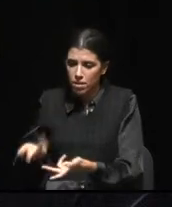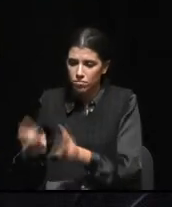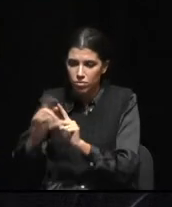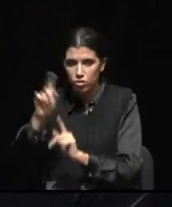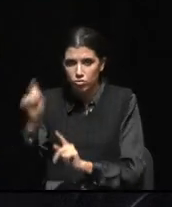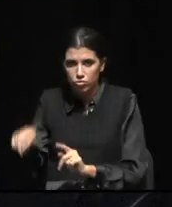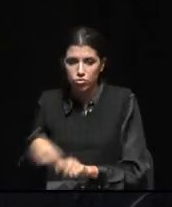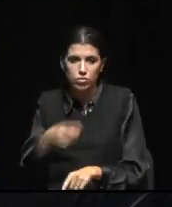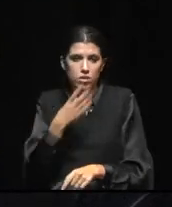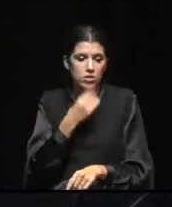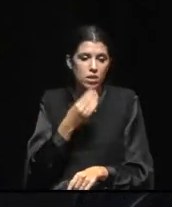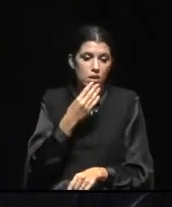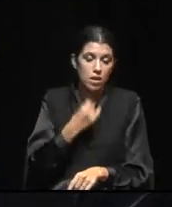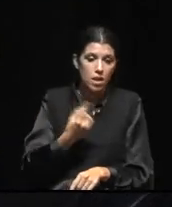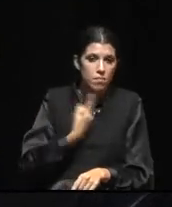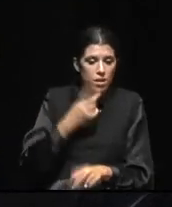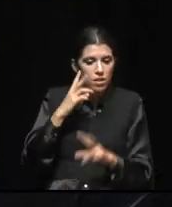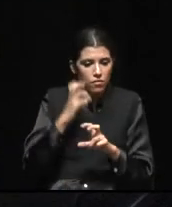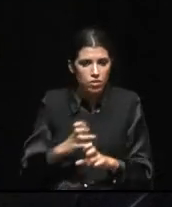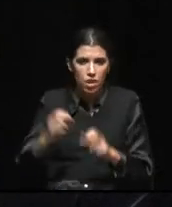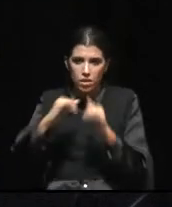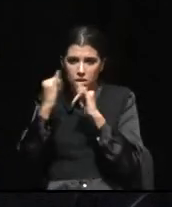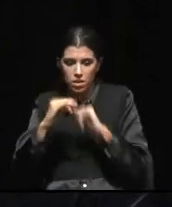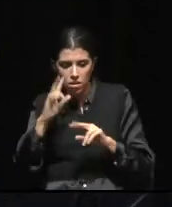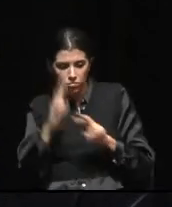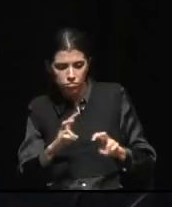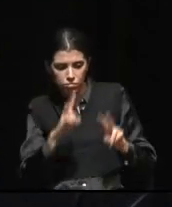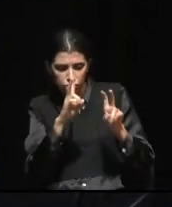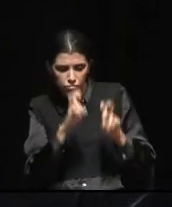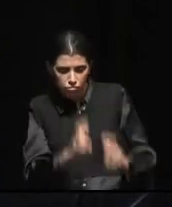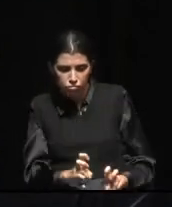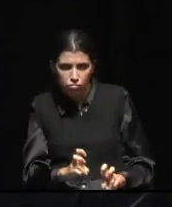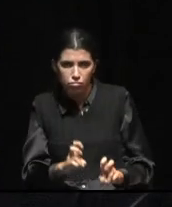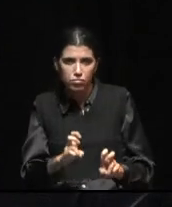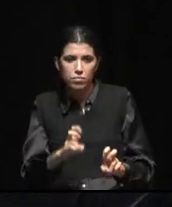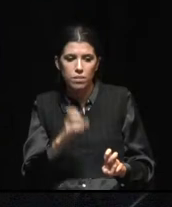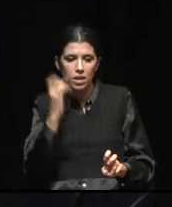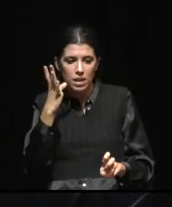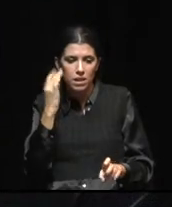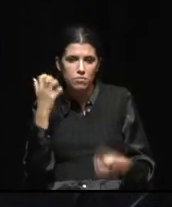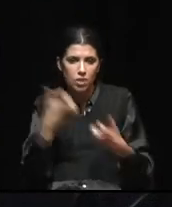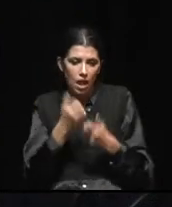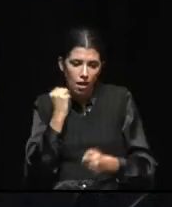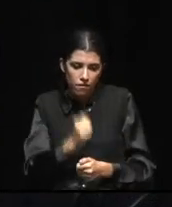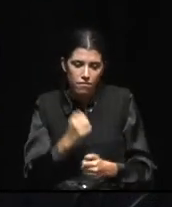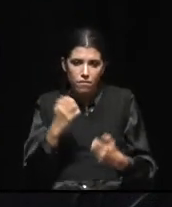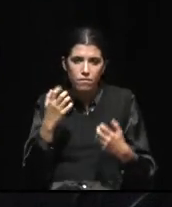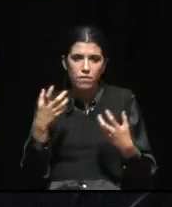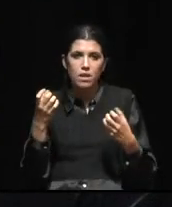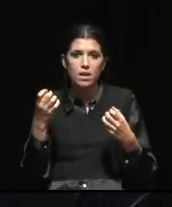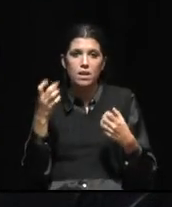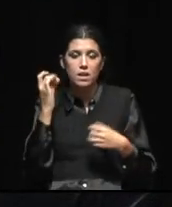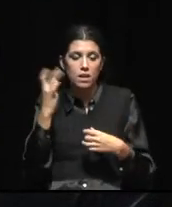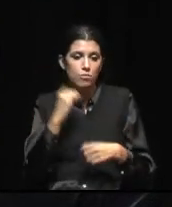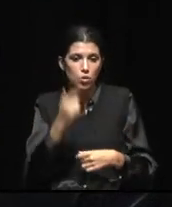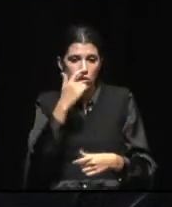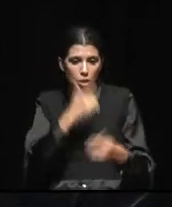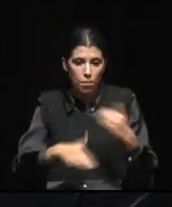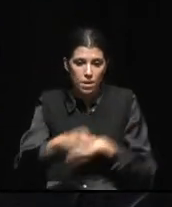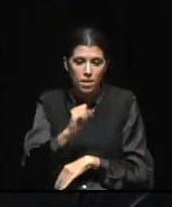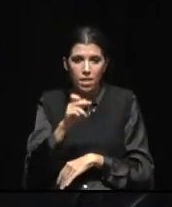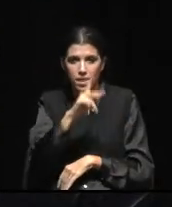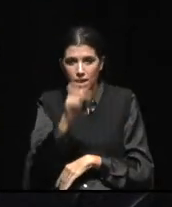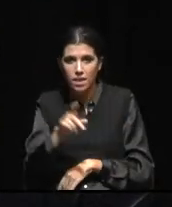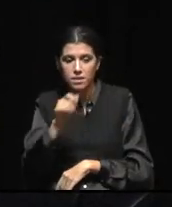Israel tem de ser investigado de forma Internacional e isenta por todos os seus crimes de guerra e crimes contra a humanidade em gaz e na Palestina